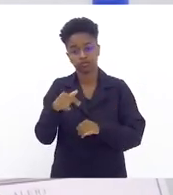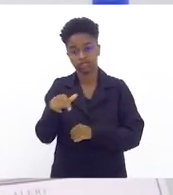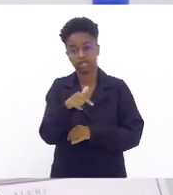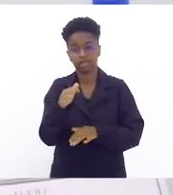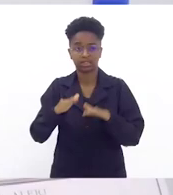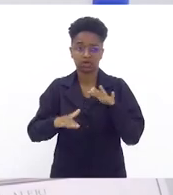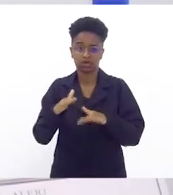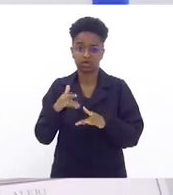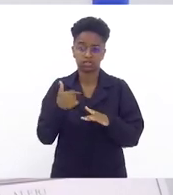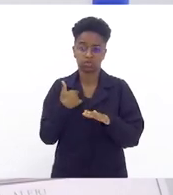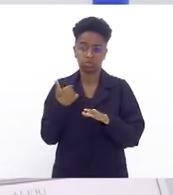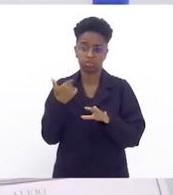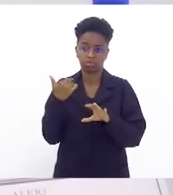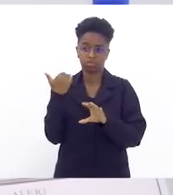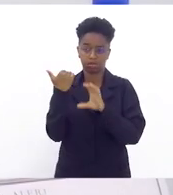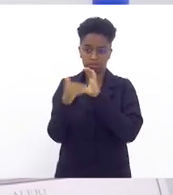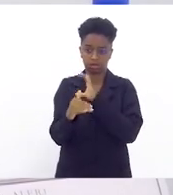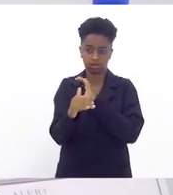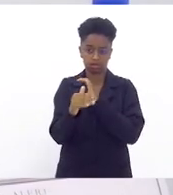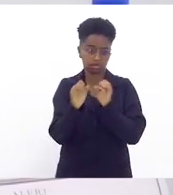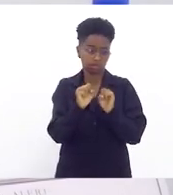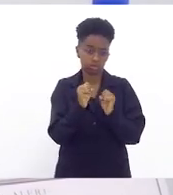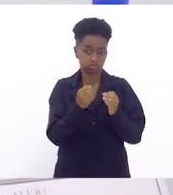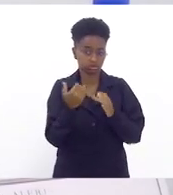de repente até mandar por você